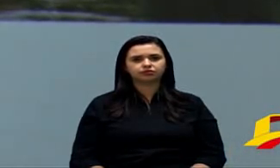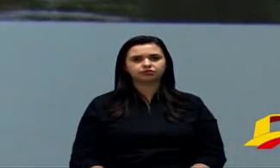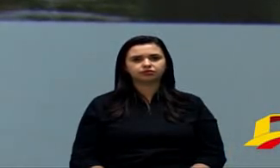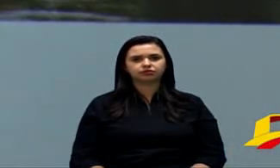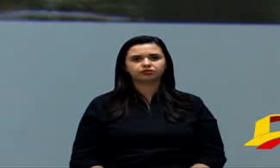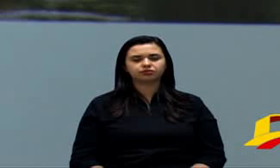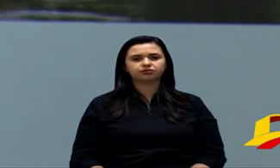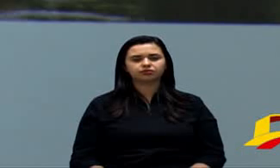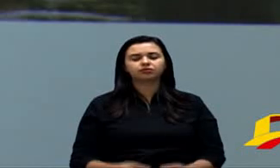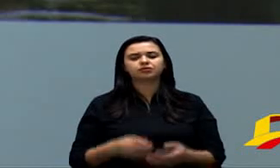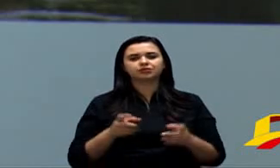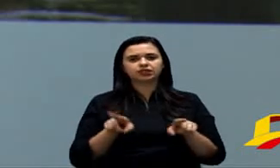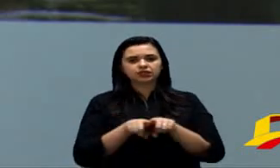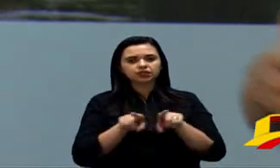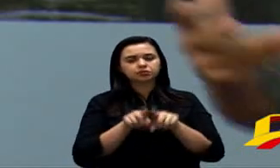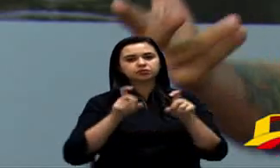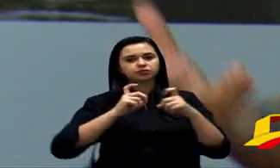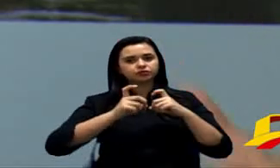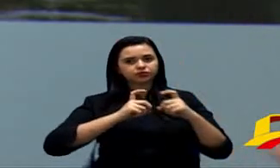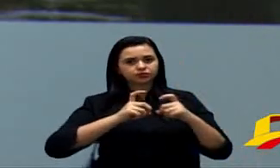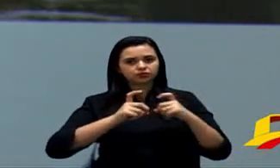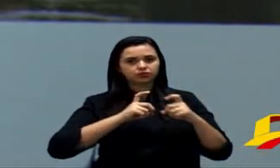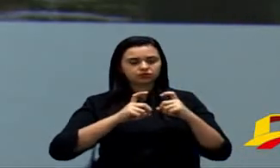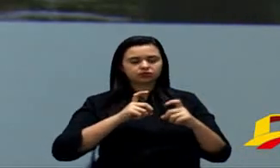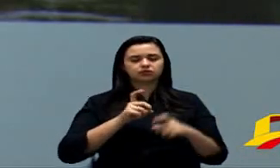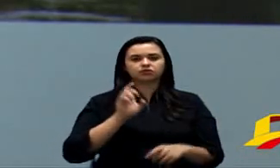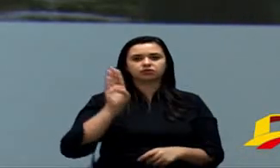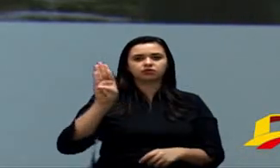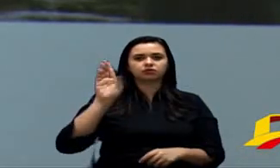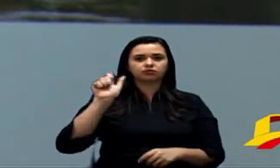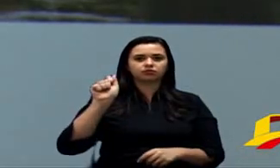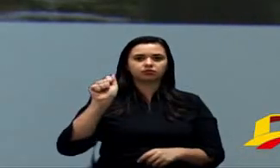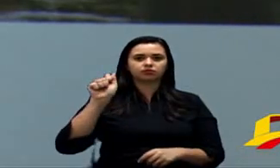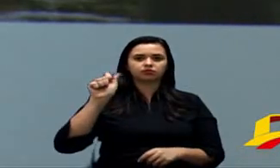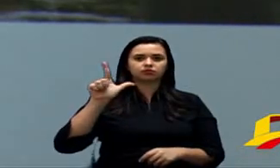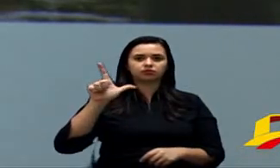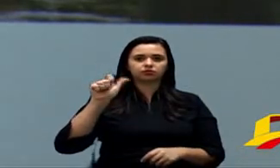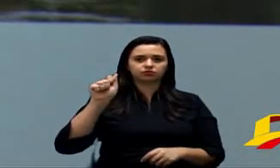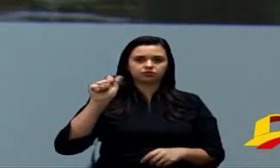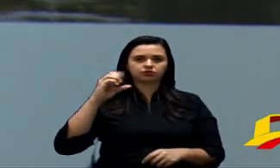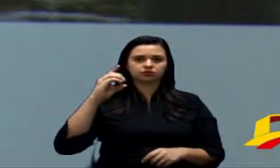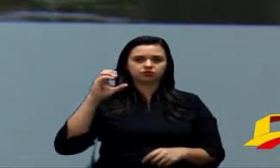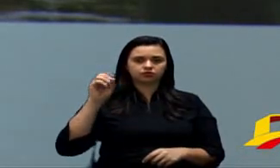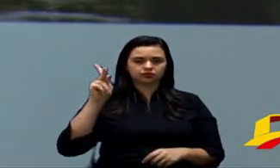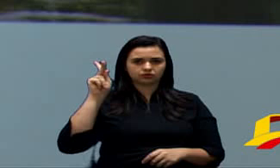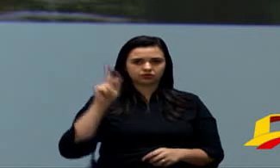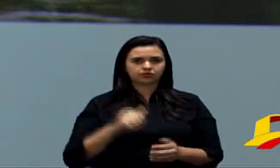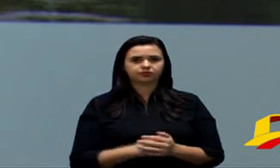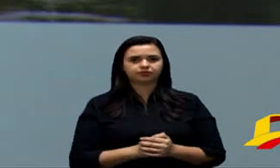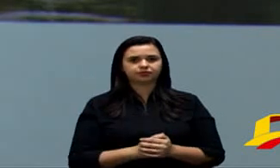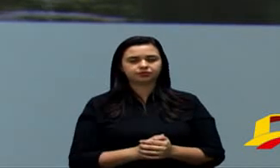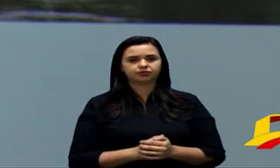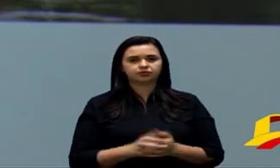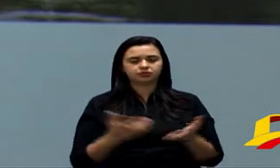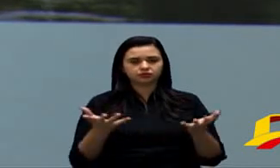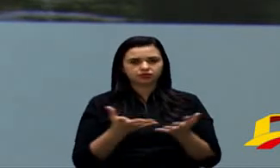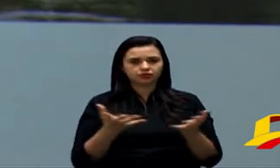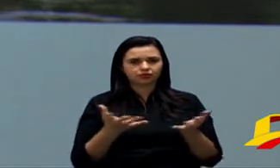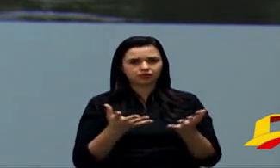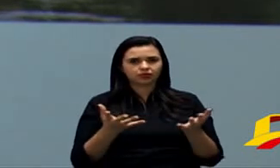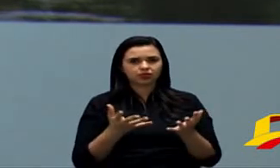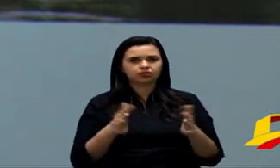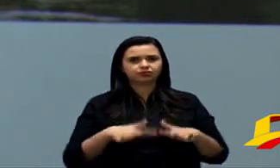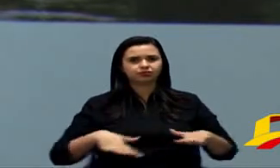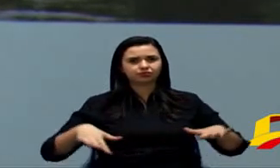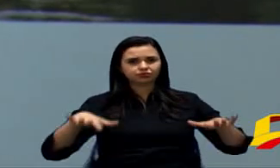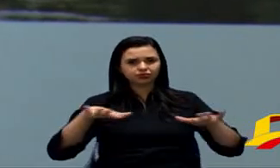Discutimos também essa questão do black e todas as discussões havidas, de fundo, está o